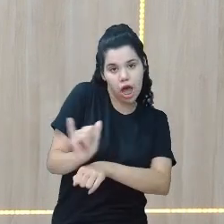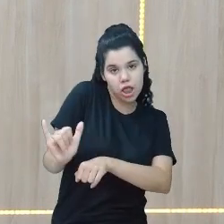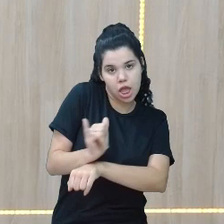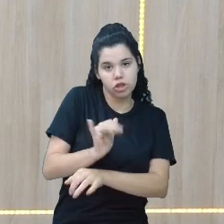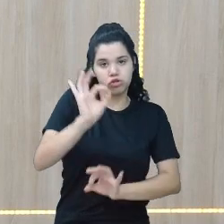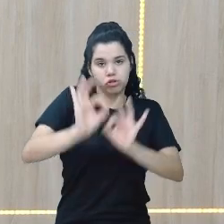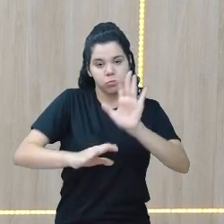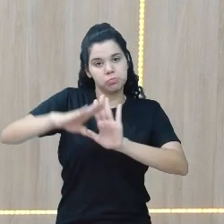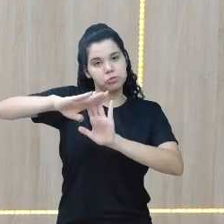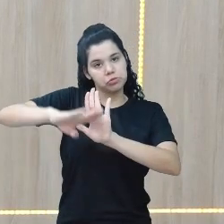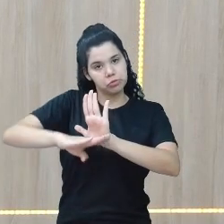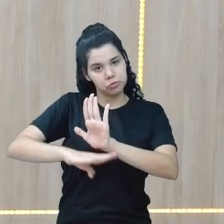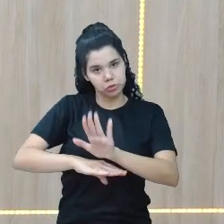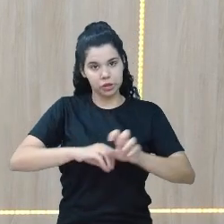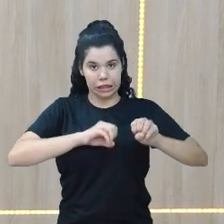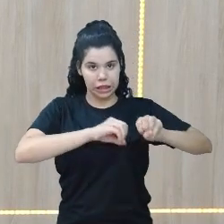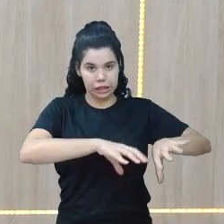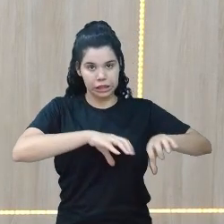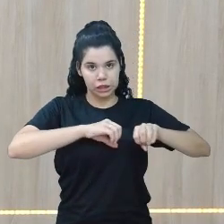plano de trabalho.